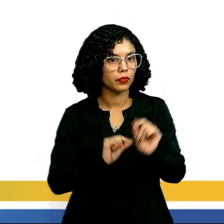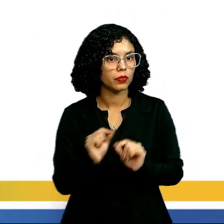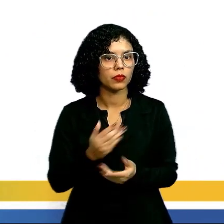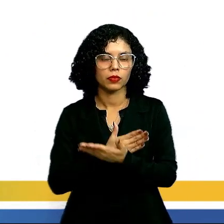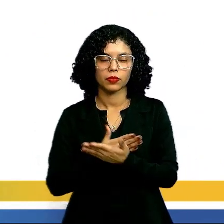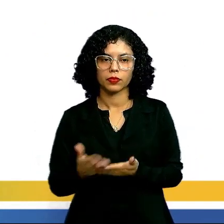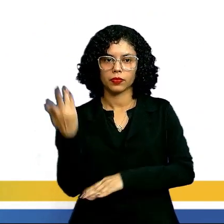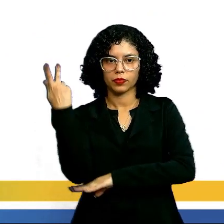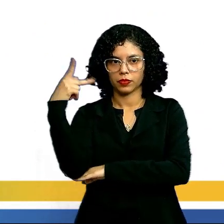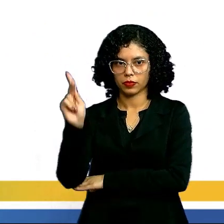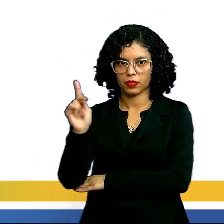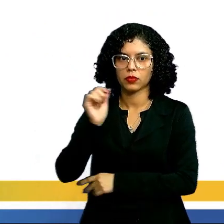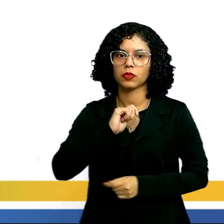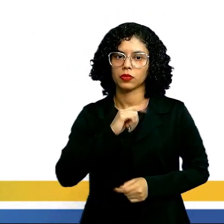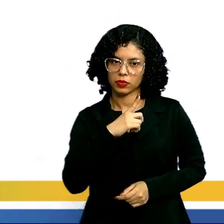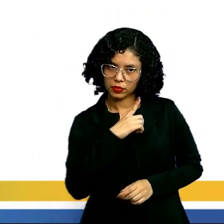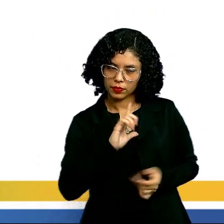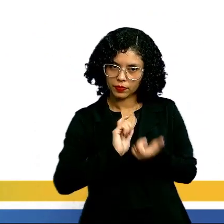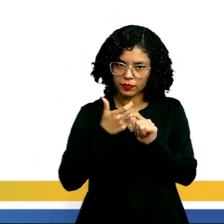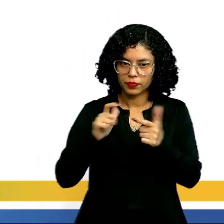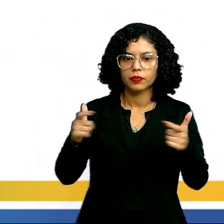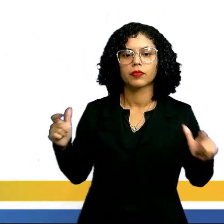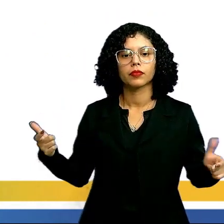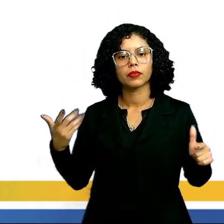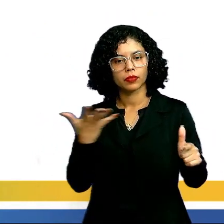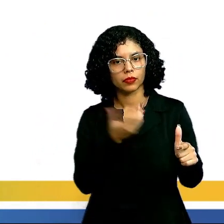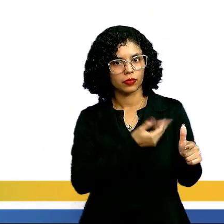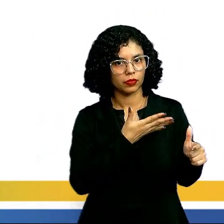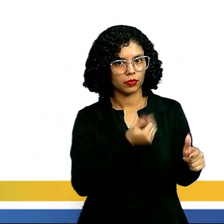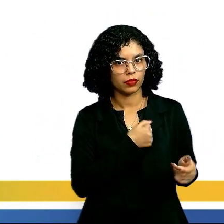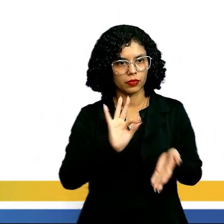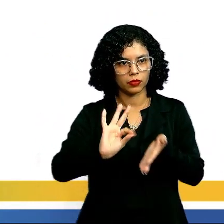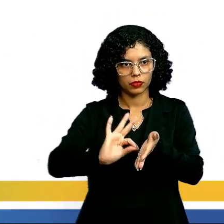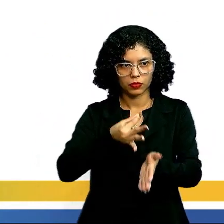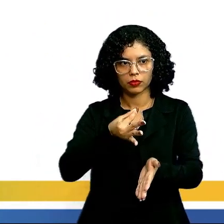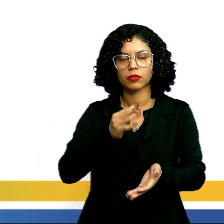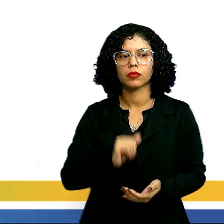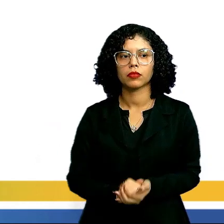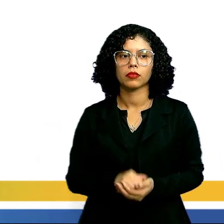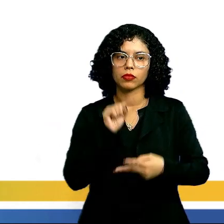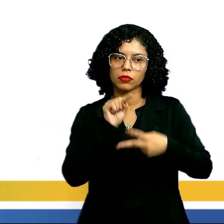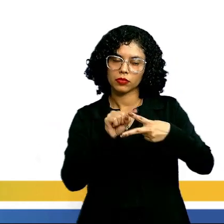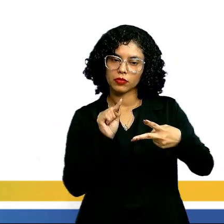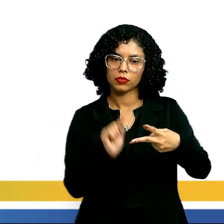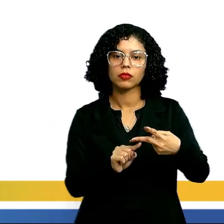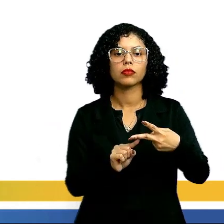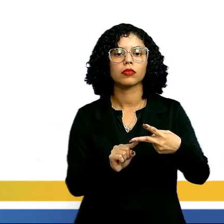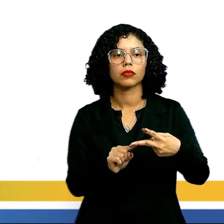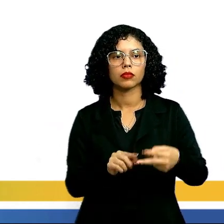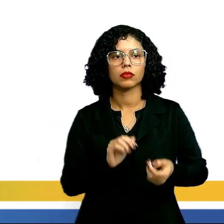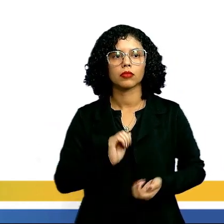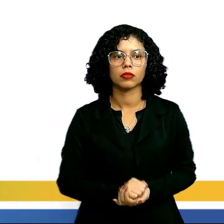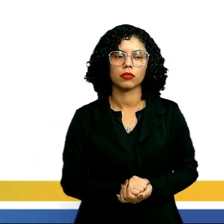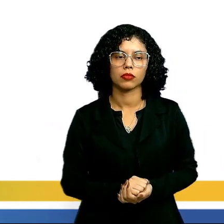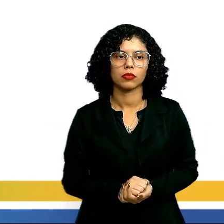que no início do período houve crescimento de número, tá, de